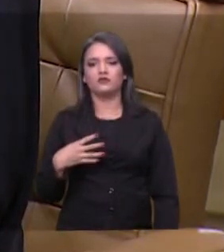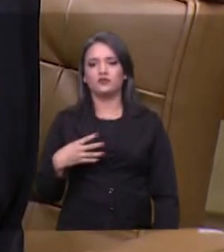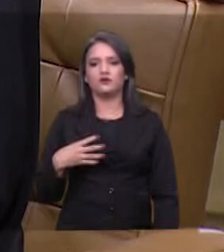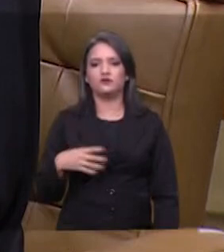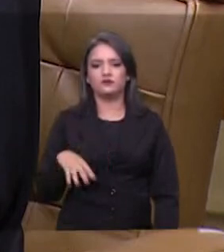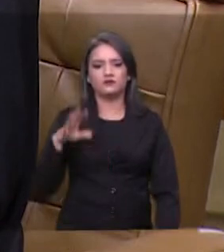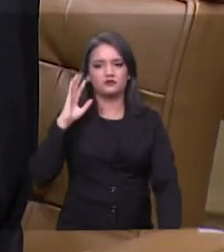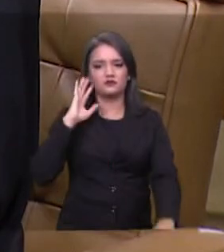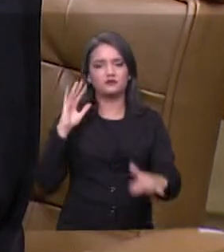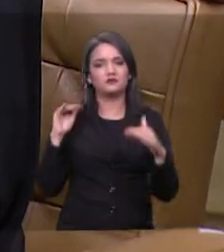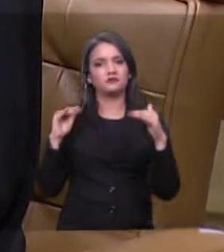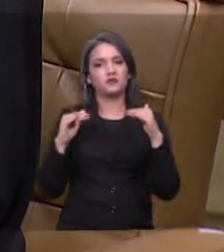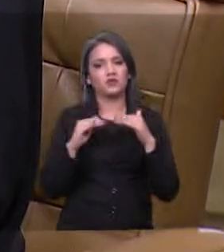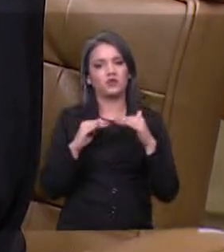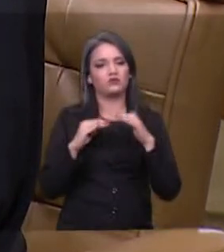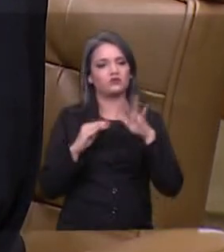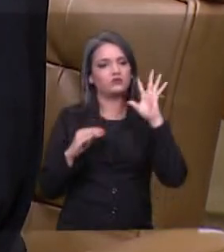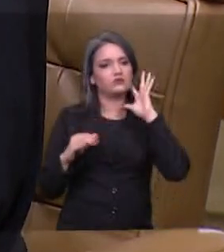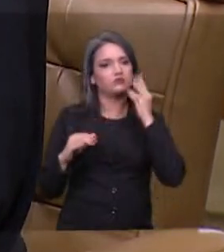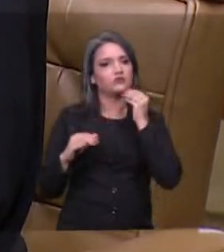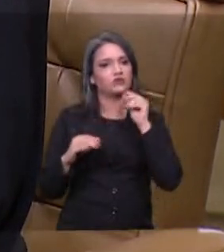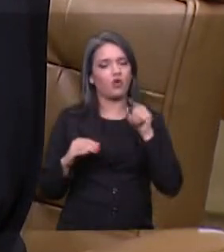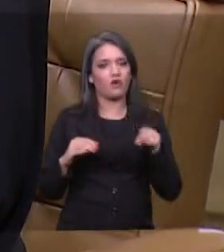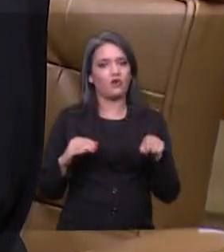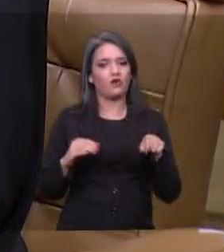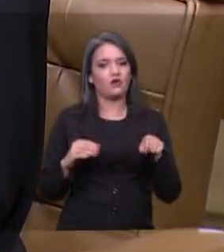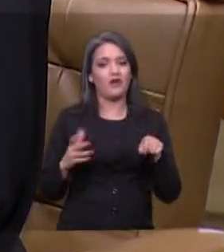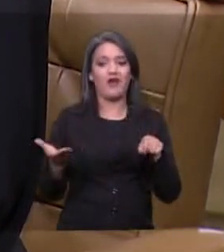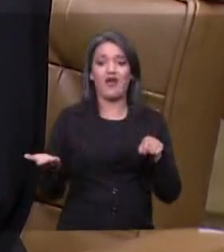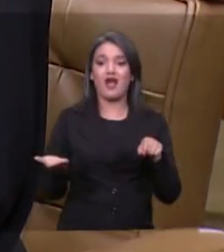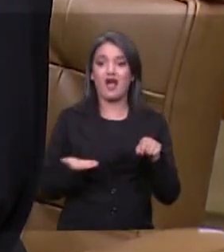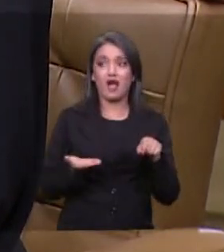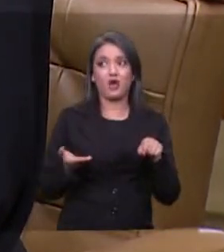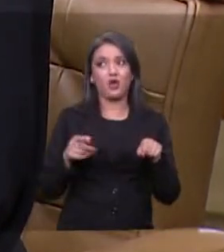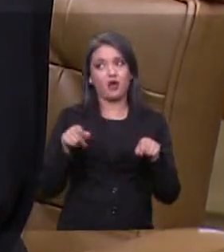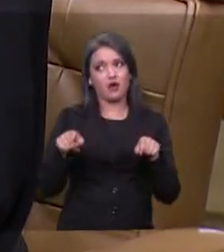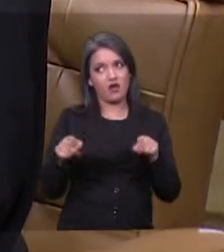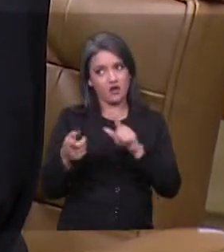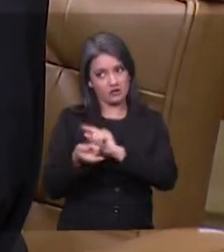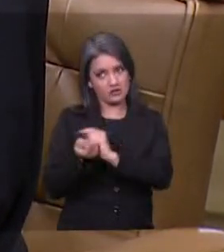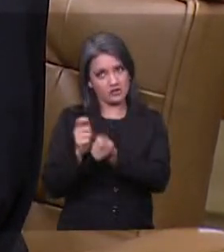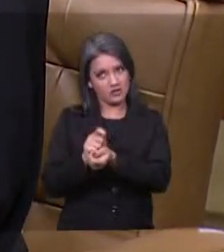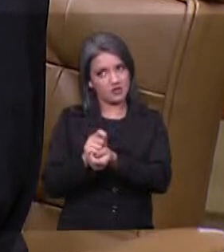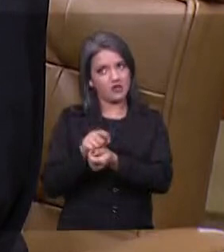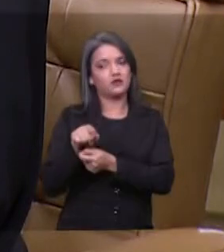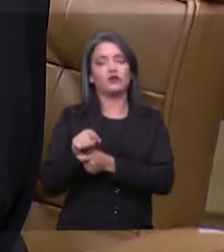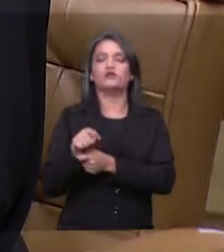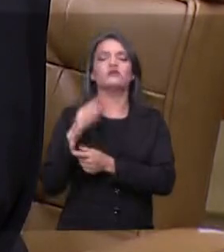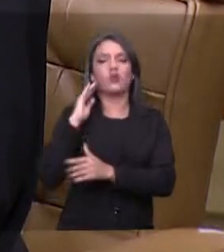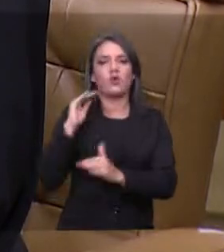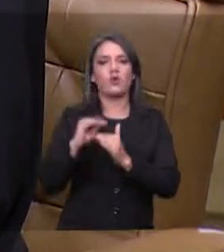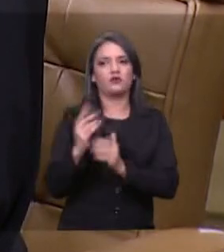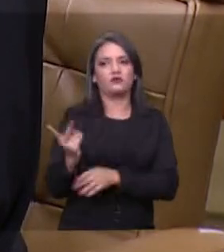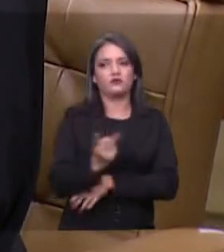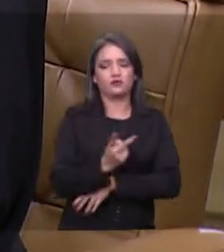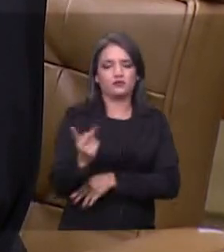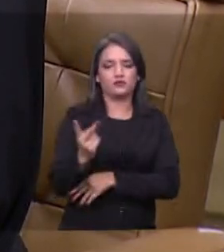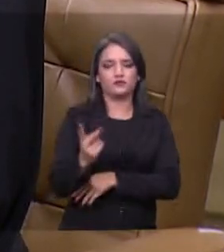a divergência do ministro Dias Toffoli, mas agora, com adequação, eu estou acompanhando o eminente